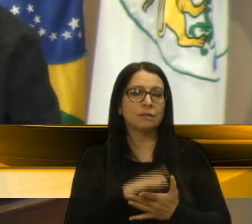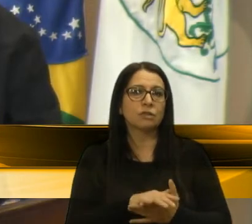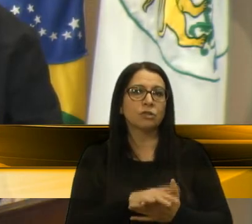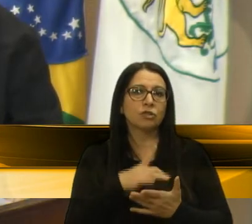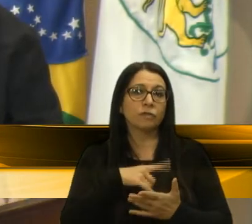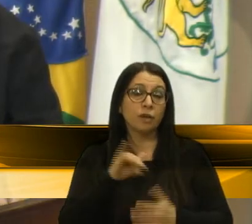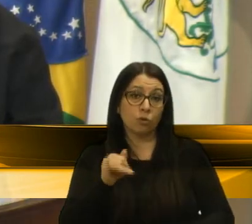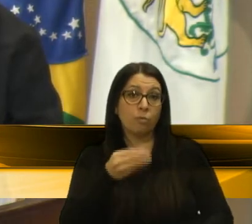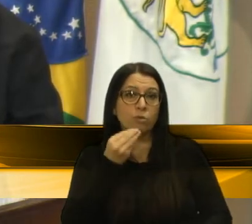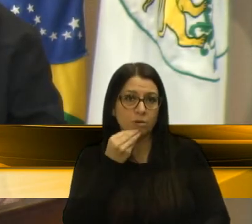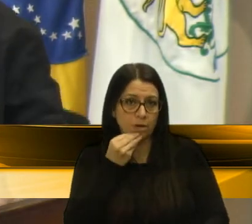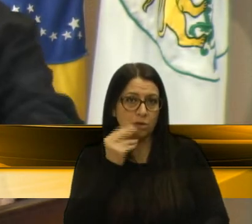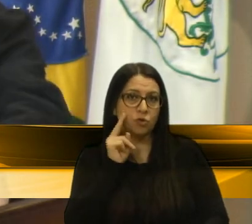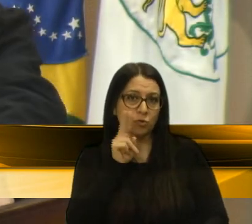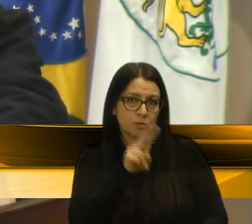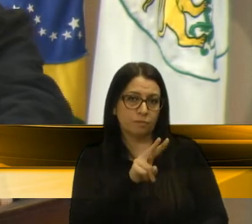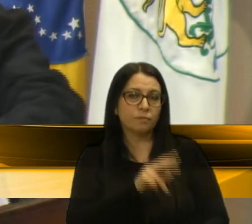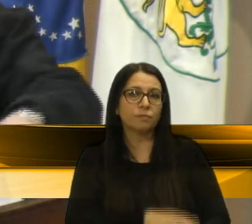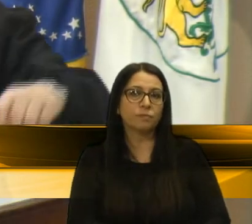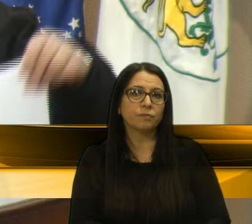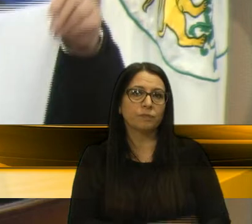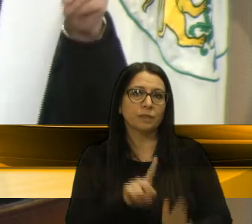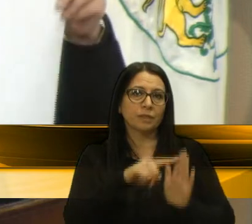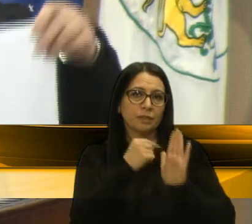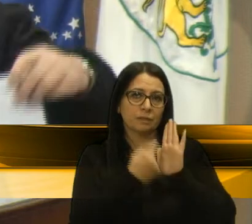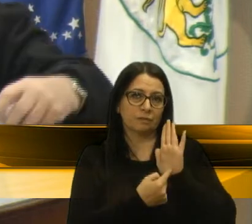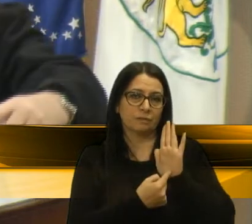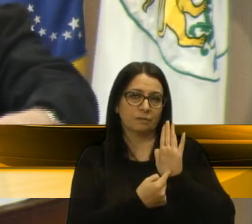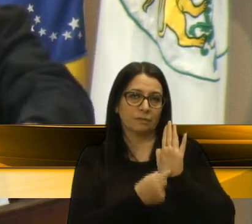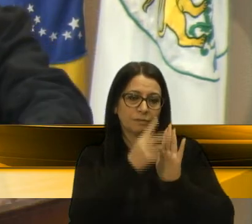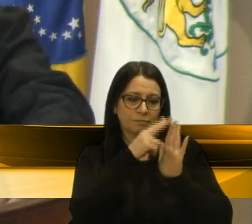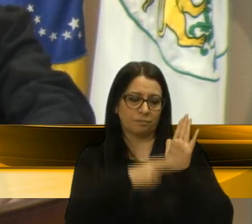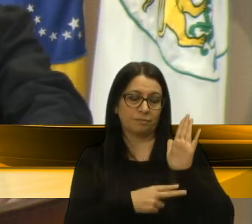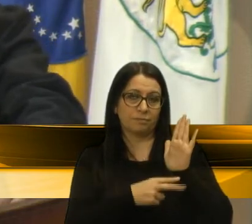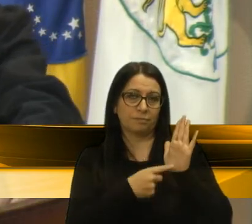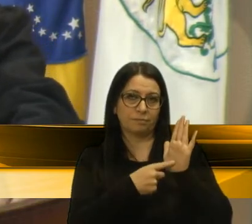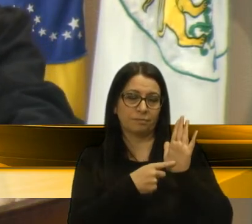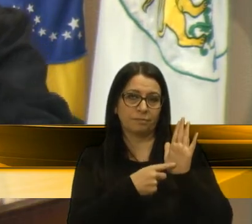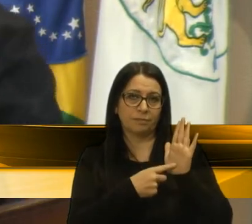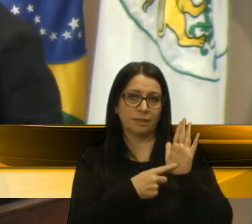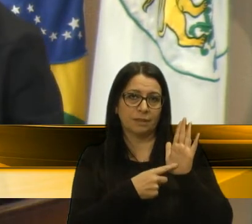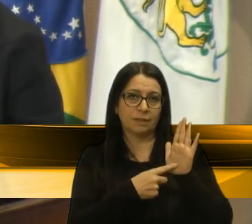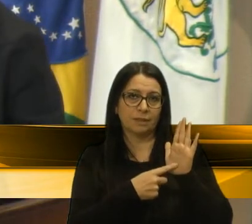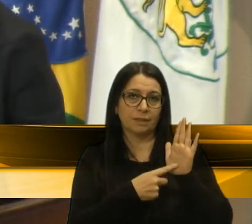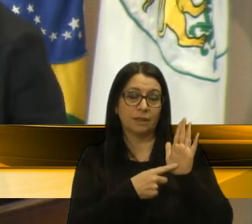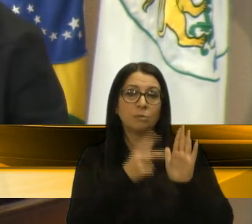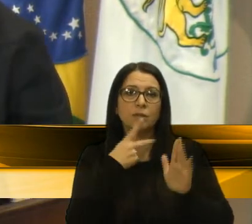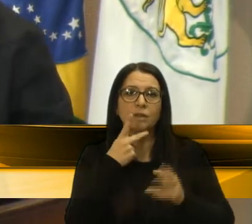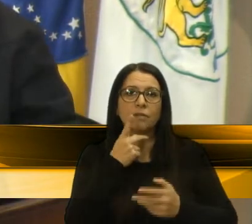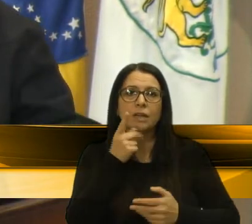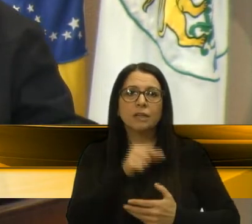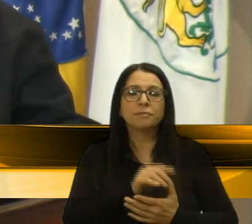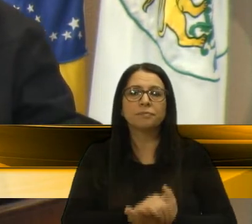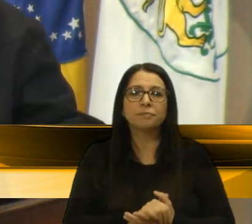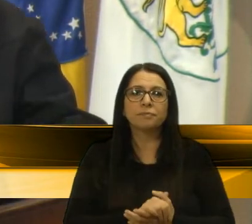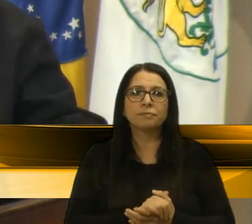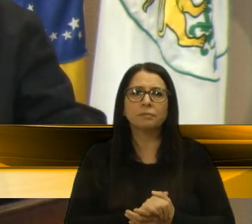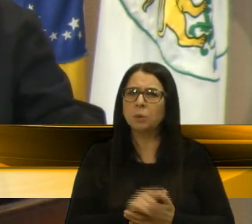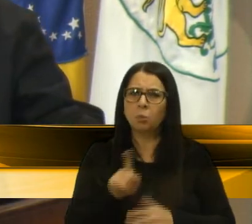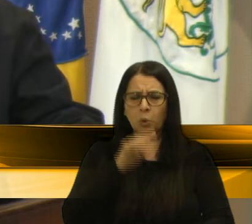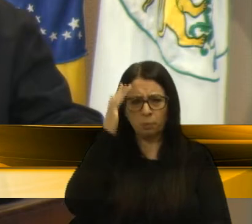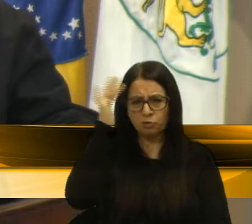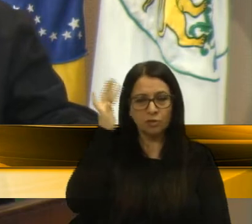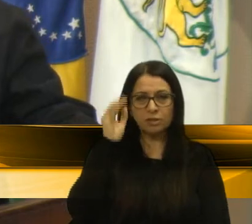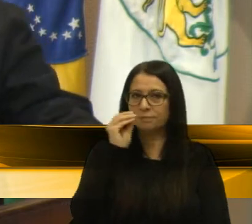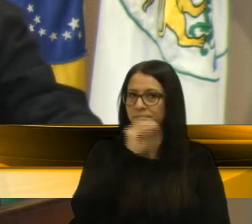tiverem a oportunidade de olhar o veto, a leitura do veto, uma das falas colocadas ali, eu não imaginei que